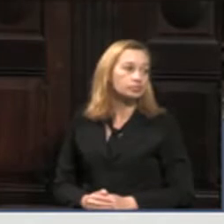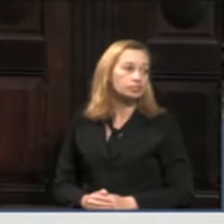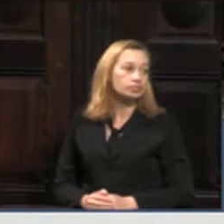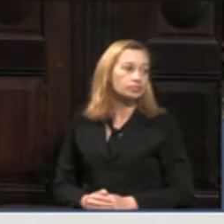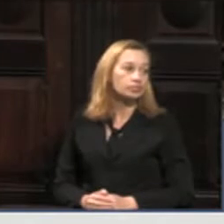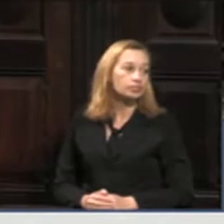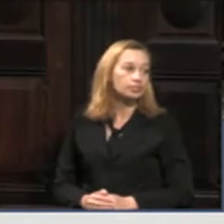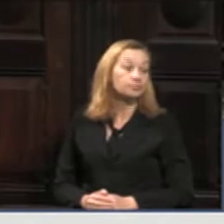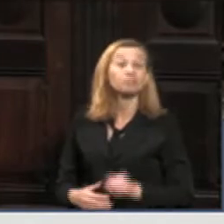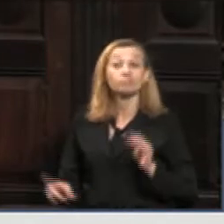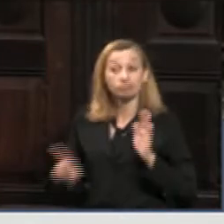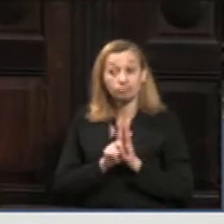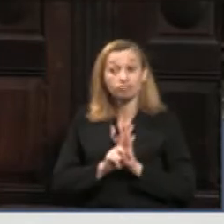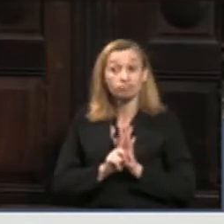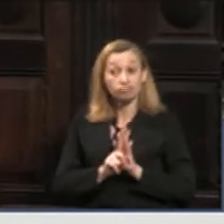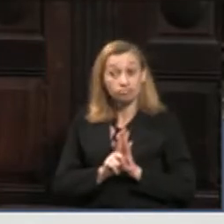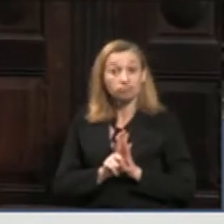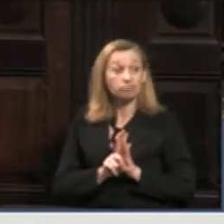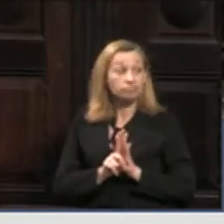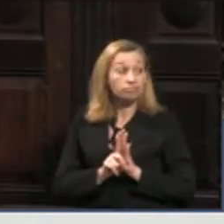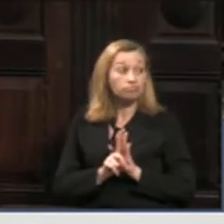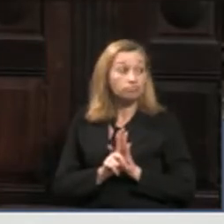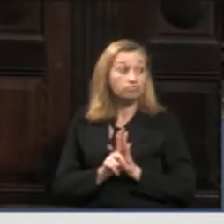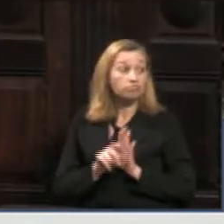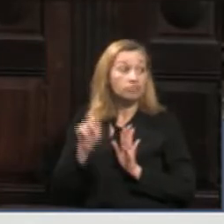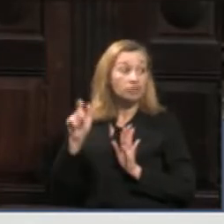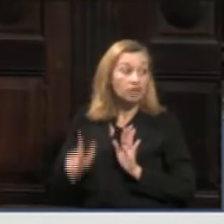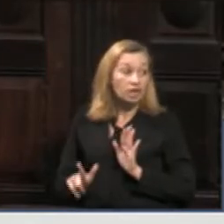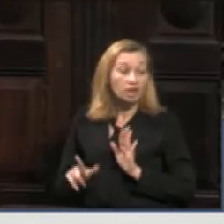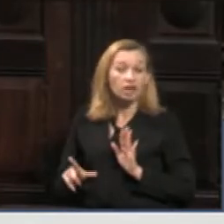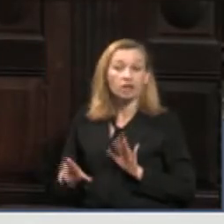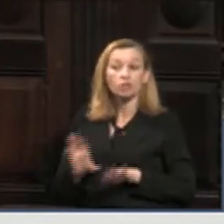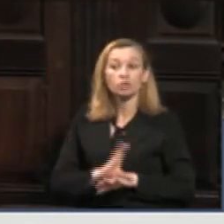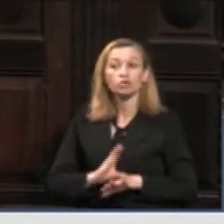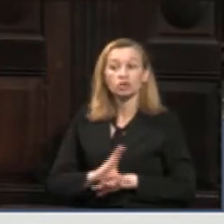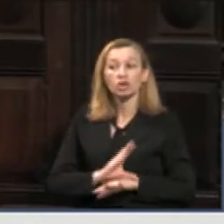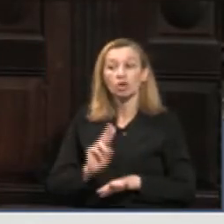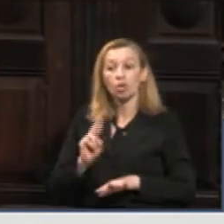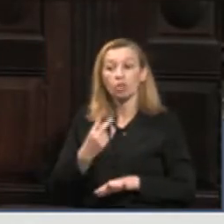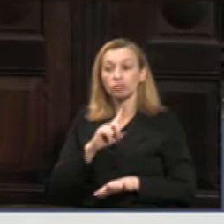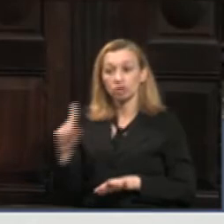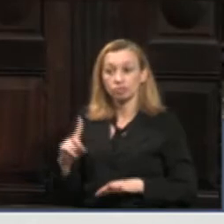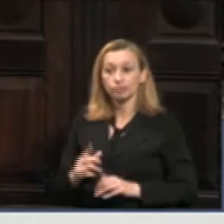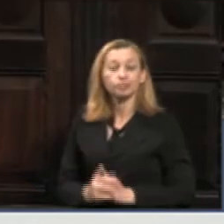se esta lei é ou não constitucional.